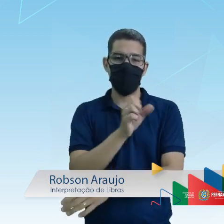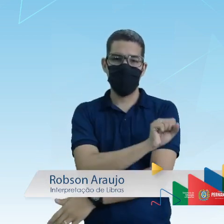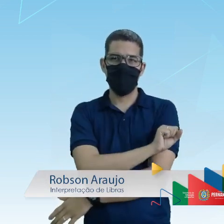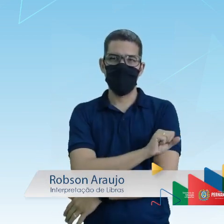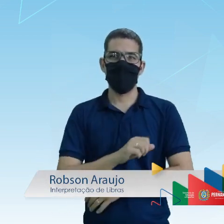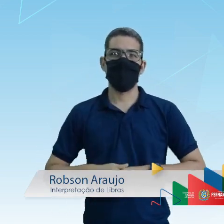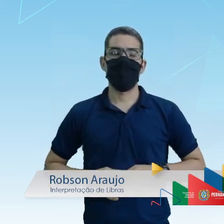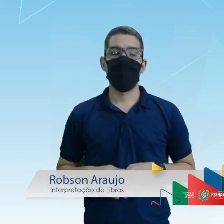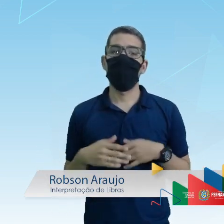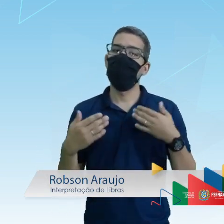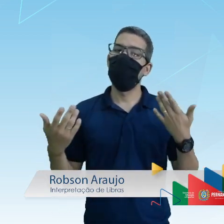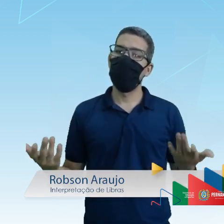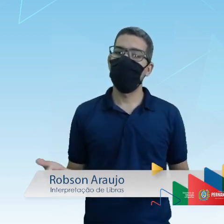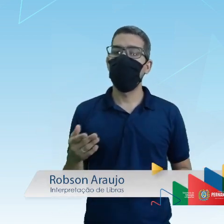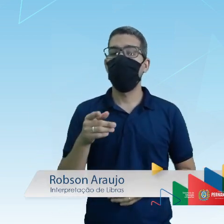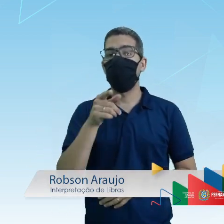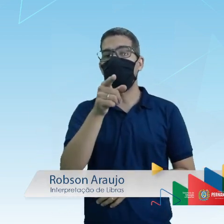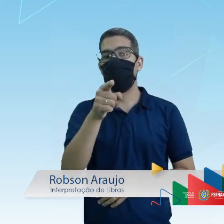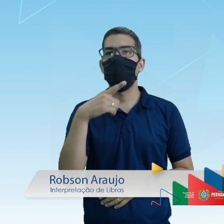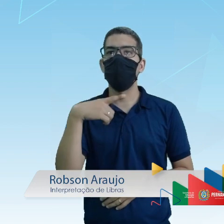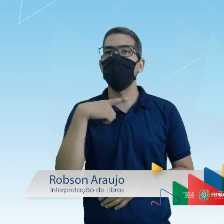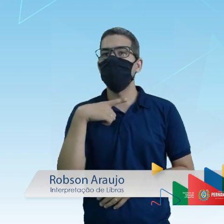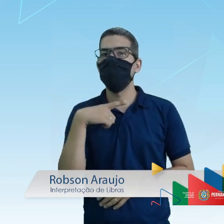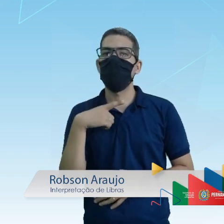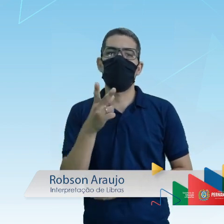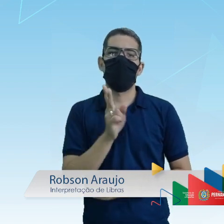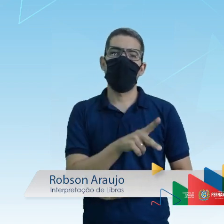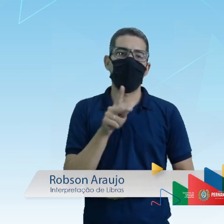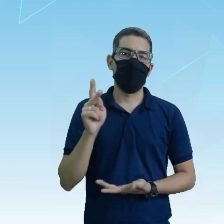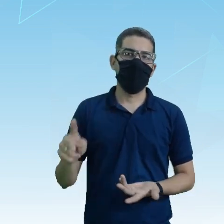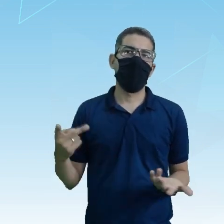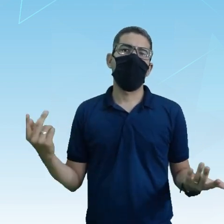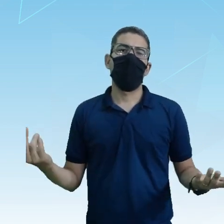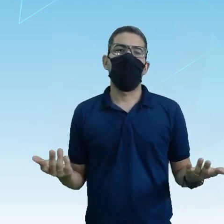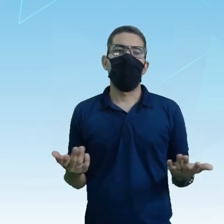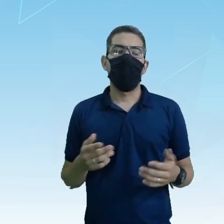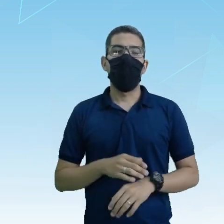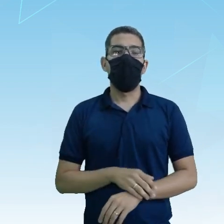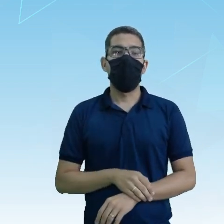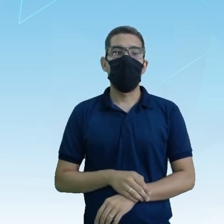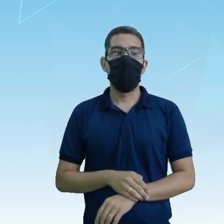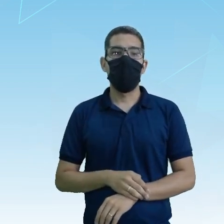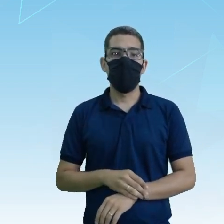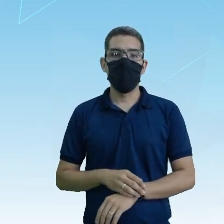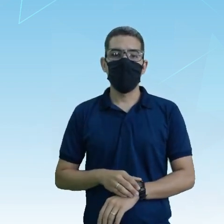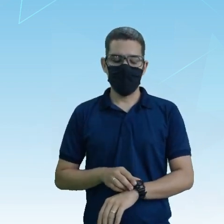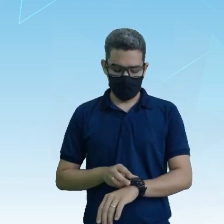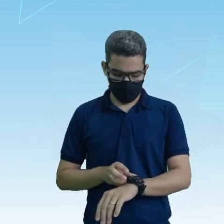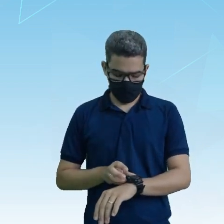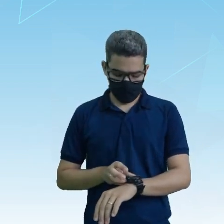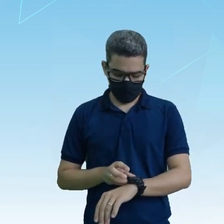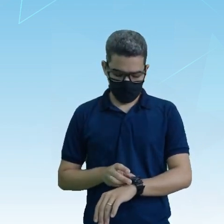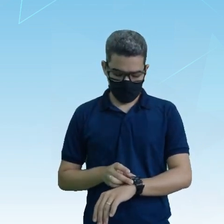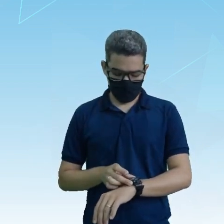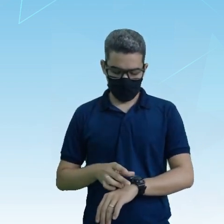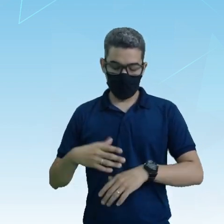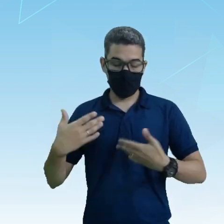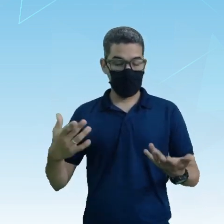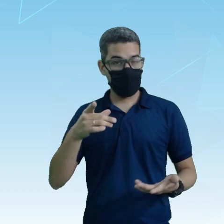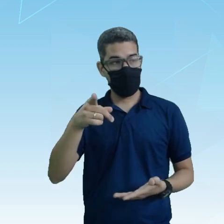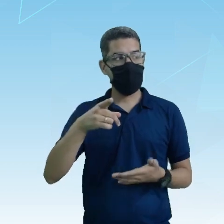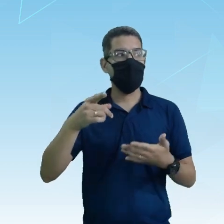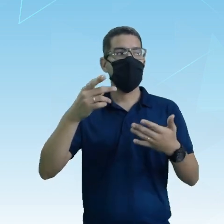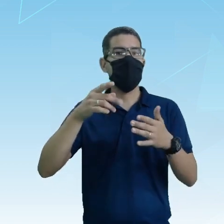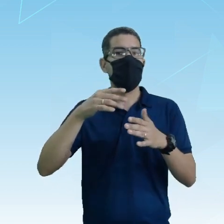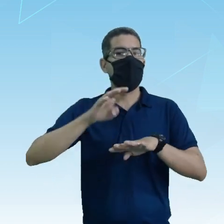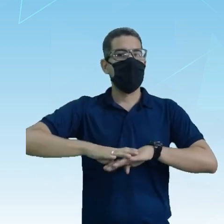ano, ou você que nos assiste aí, professores, você que está fazendo revisão de matemática e preparando para